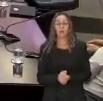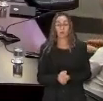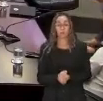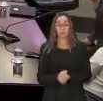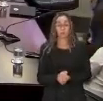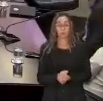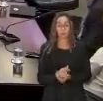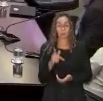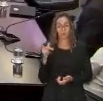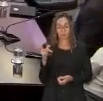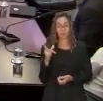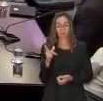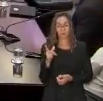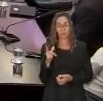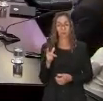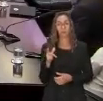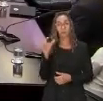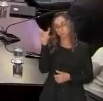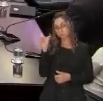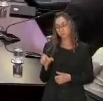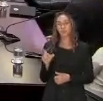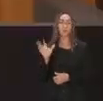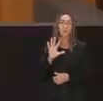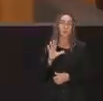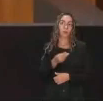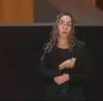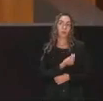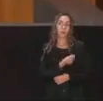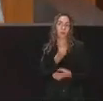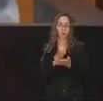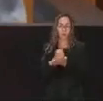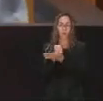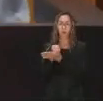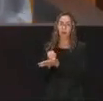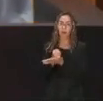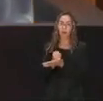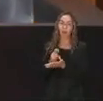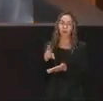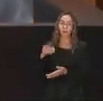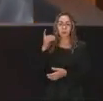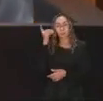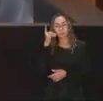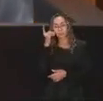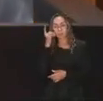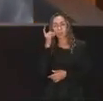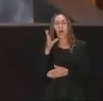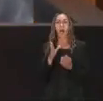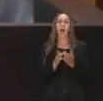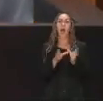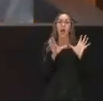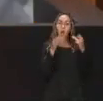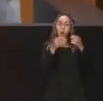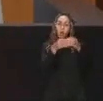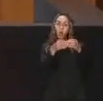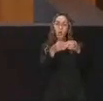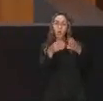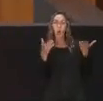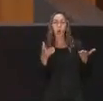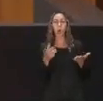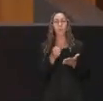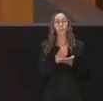estava? Então nós estamos aqui apoiando vocês. Mas aqui eu vi escrito ali, ó, Frente Parlamentar de Apoio do